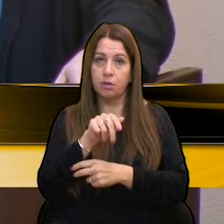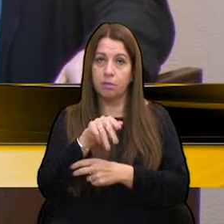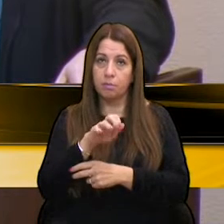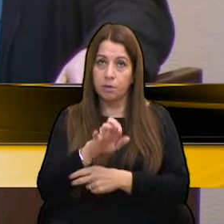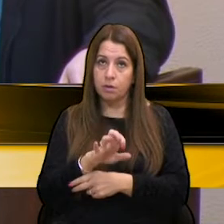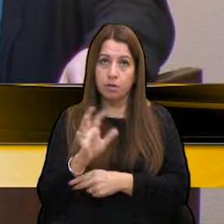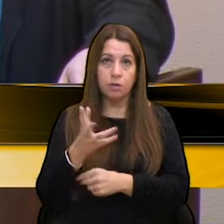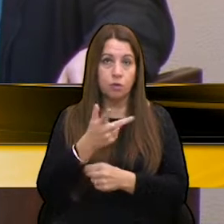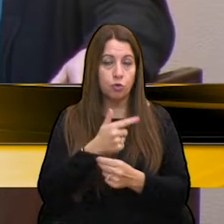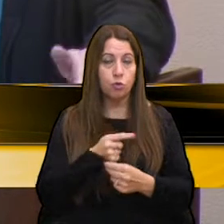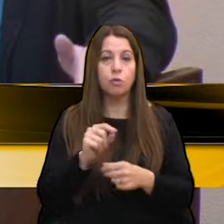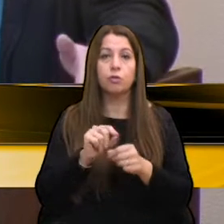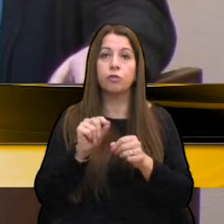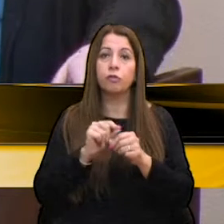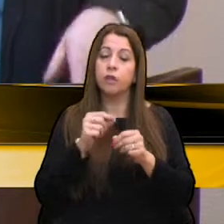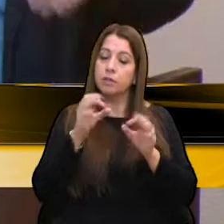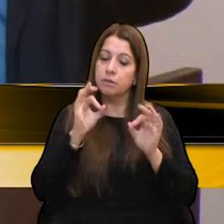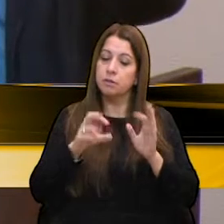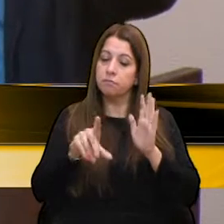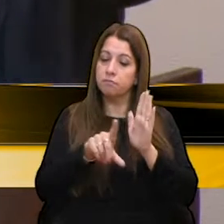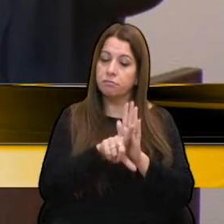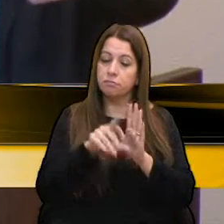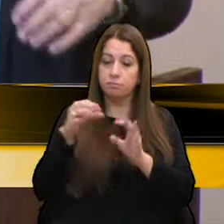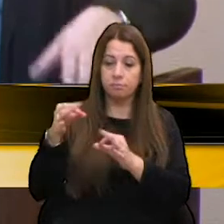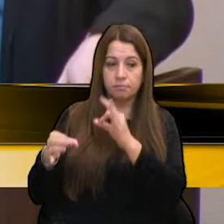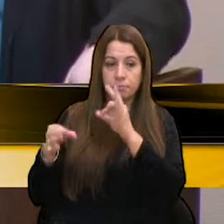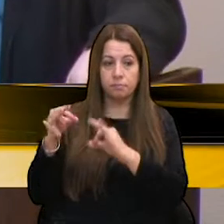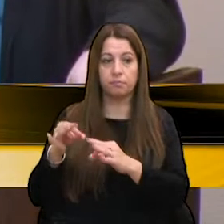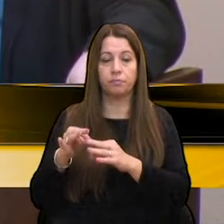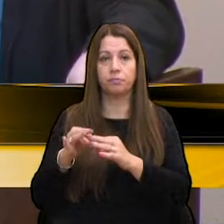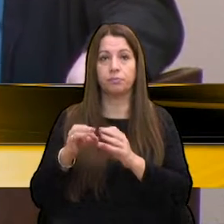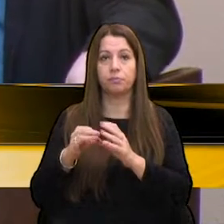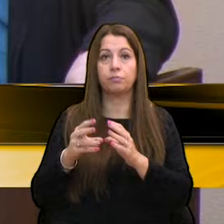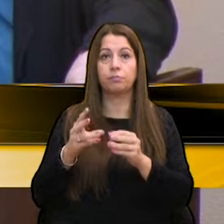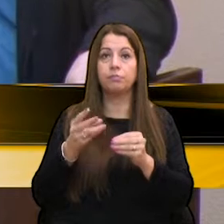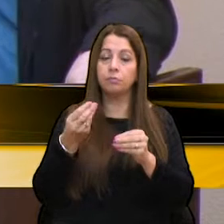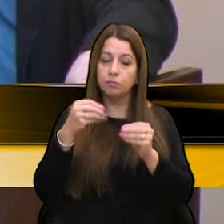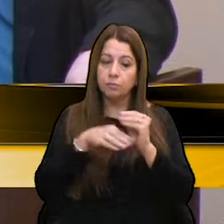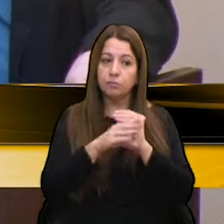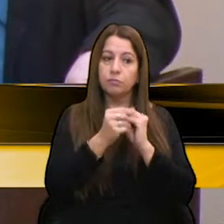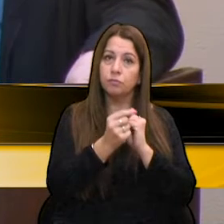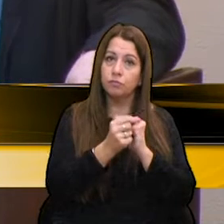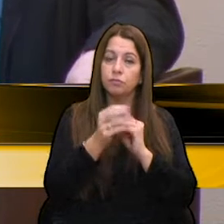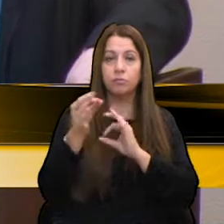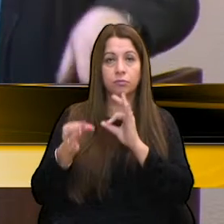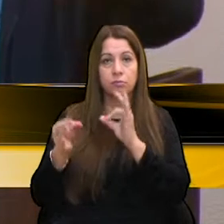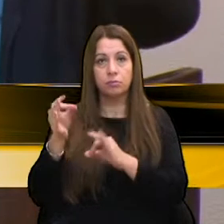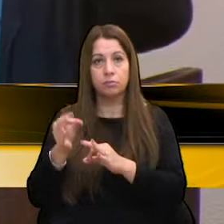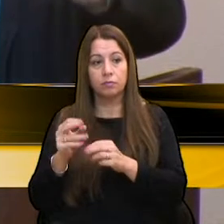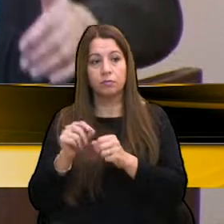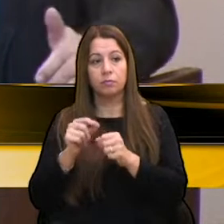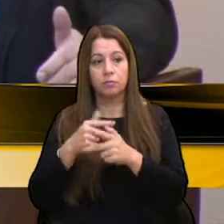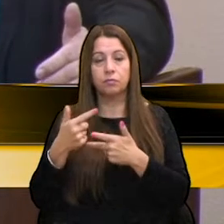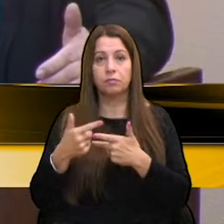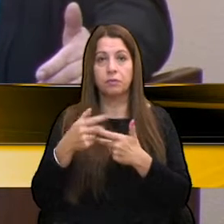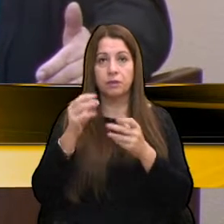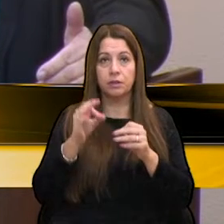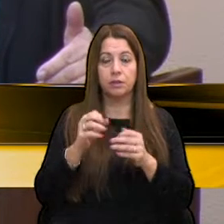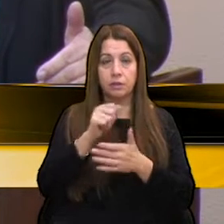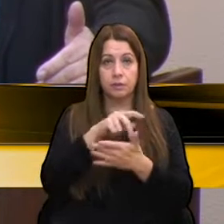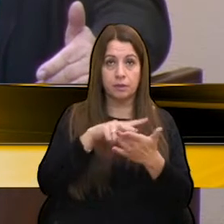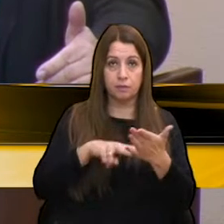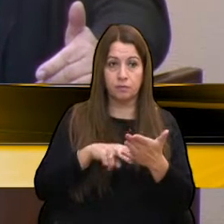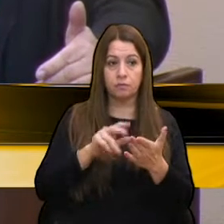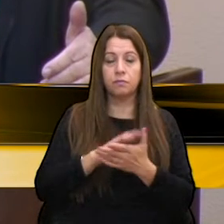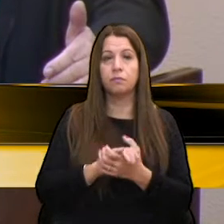mas todos eles feitos de forma legal, na justiça, depositando dinheiro judicialmente, né, fazendo as devidas